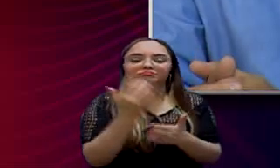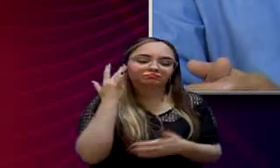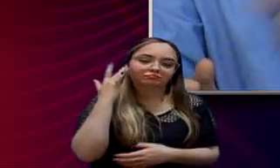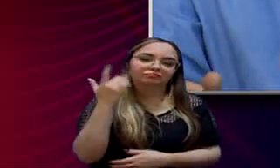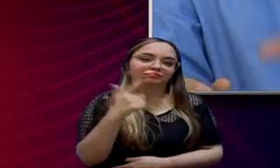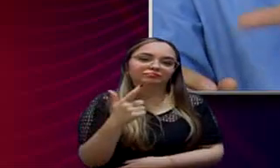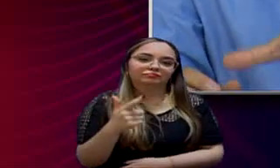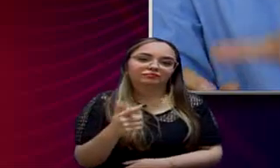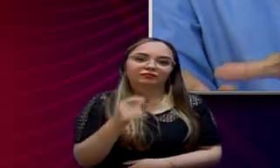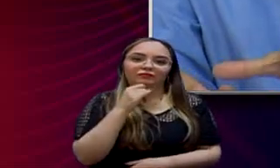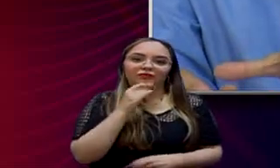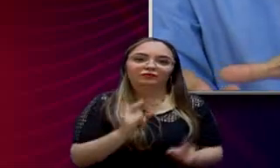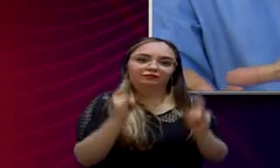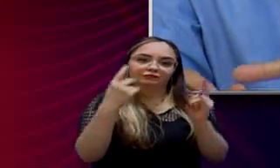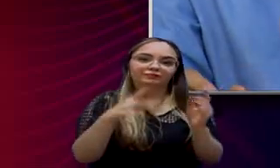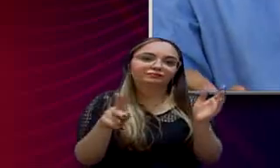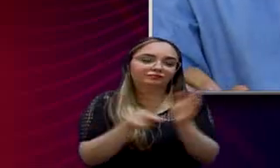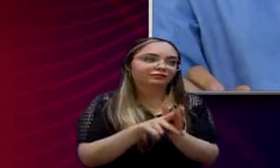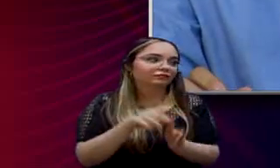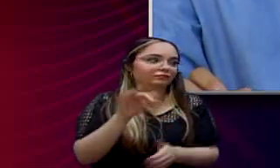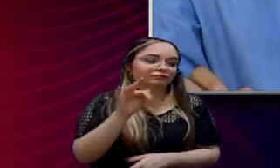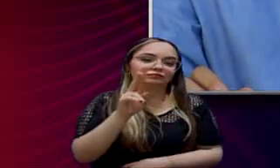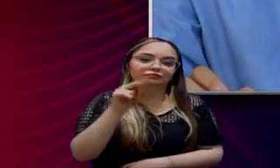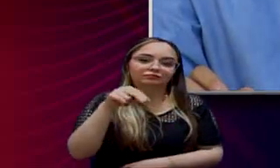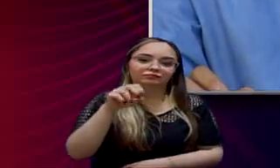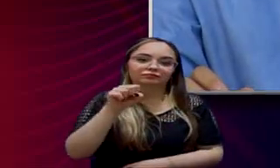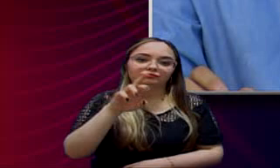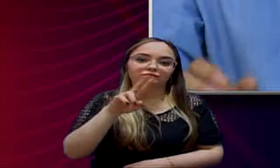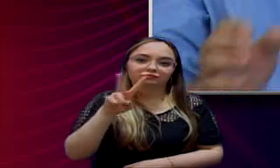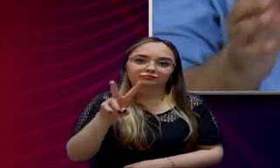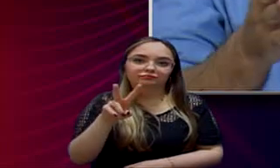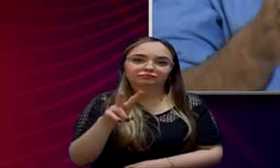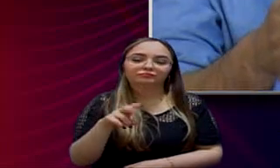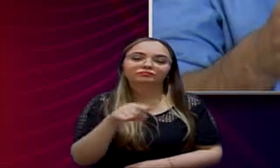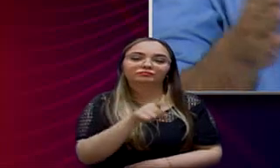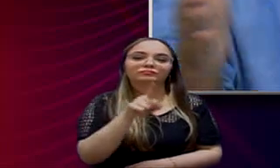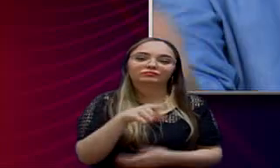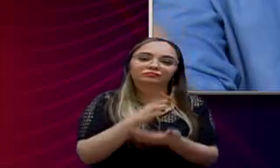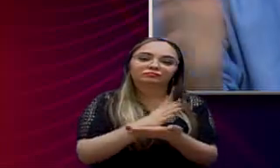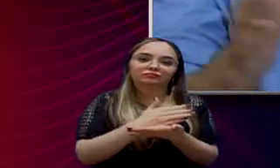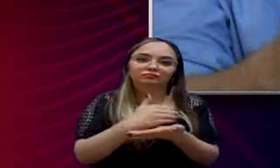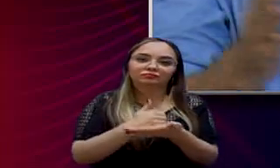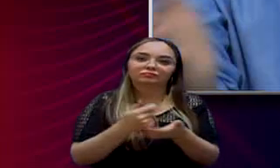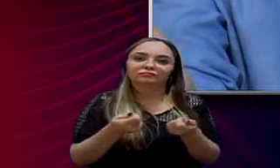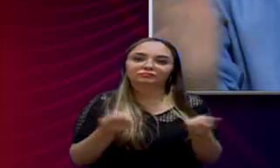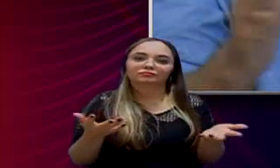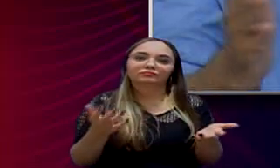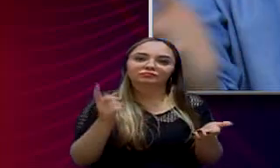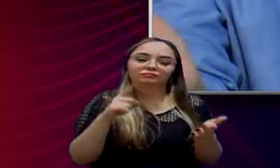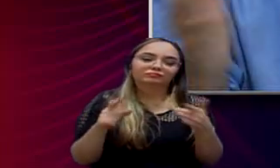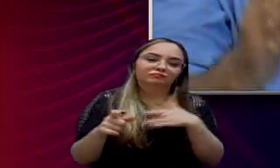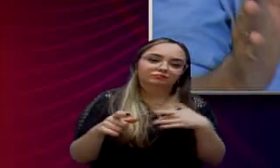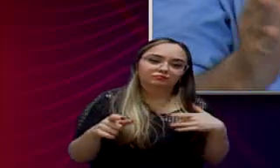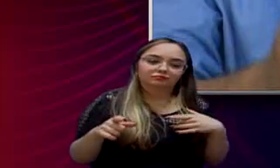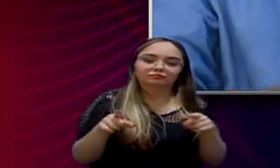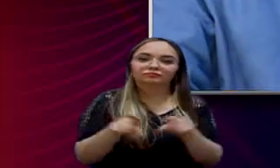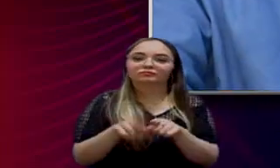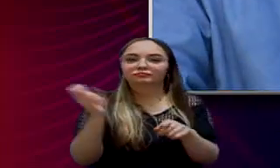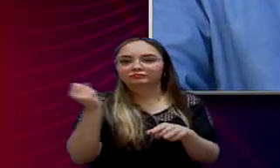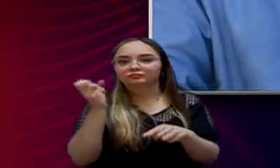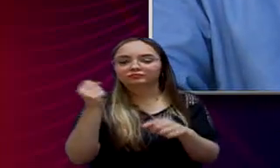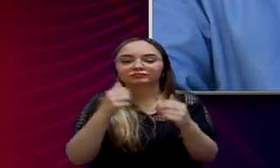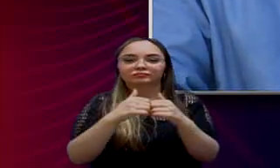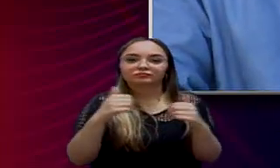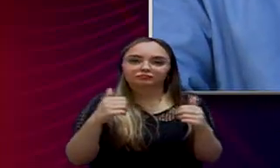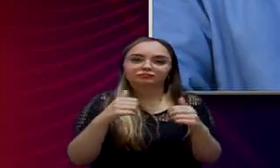aquele prédio da funserv Saúde ele é dividido as despesas entre saúde e Previdência por